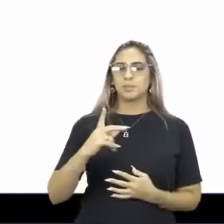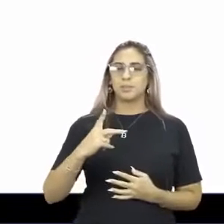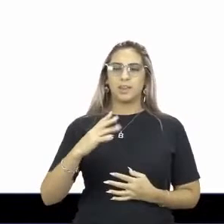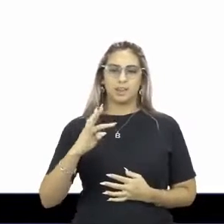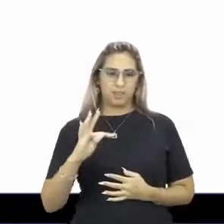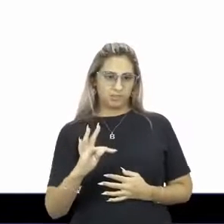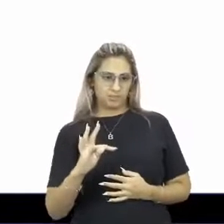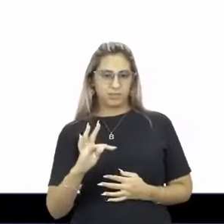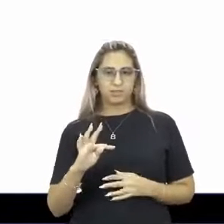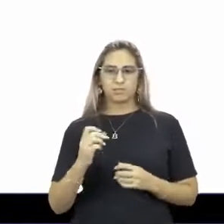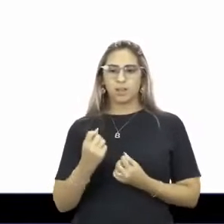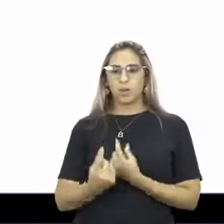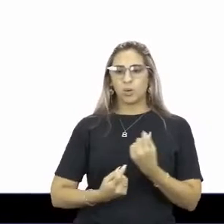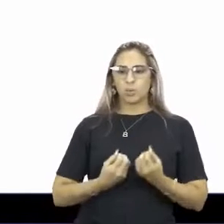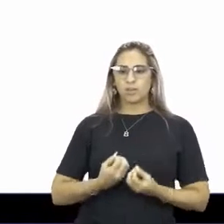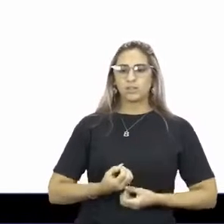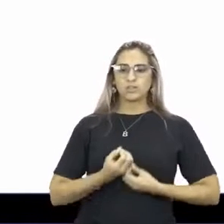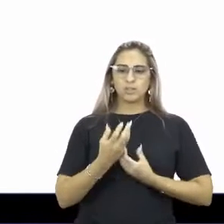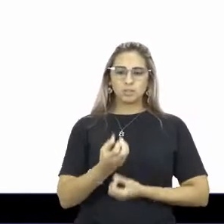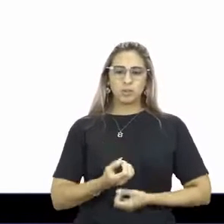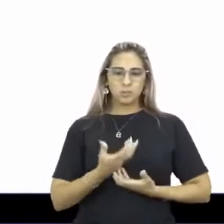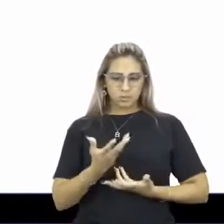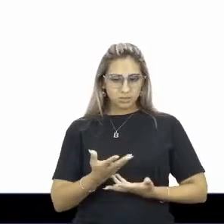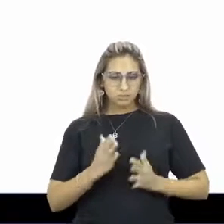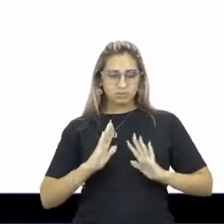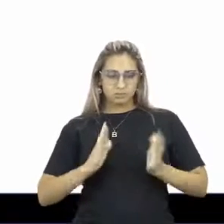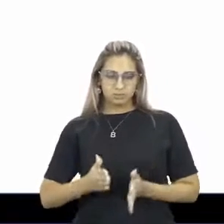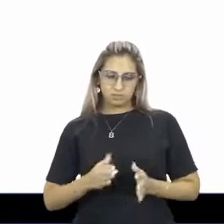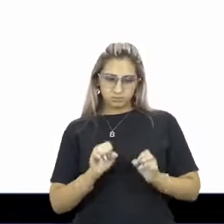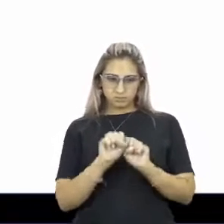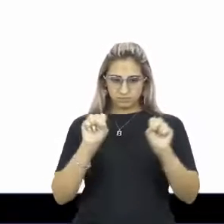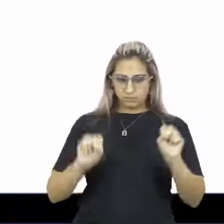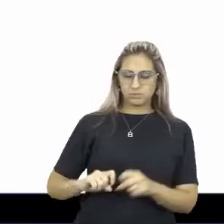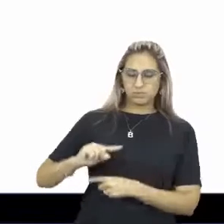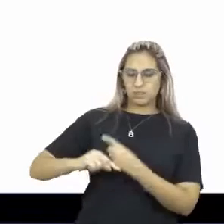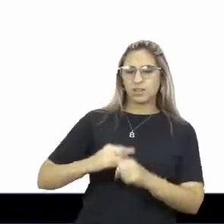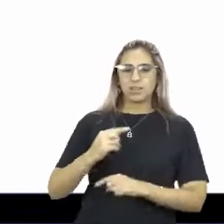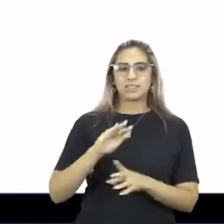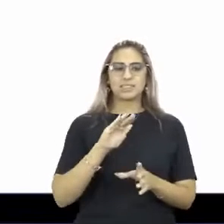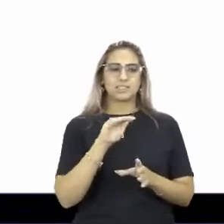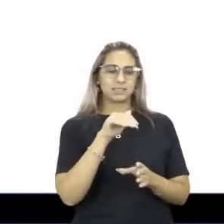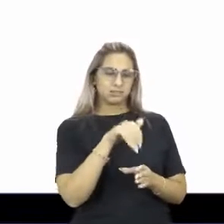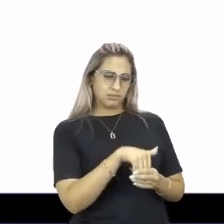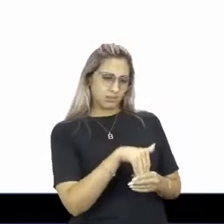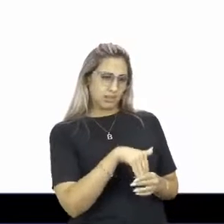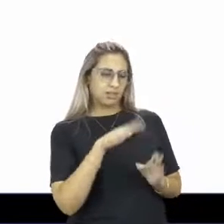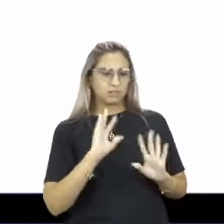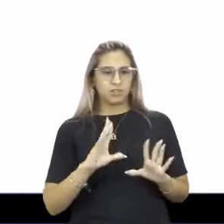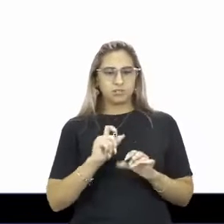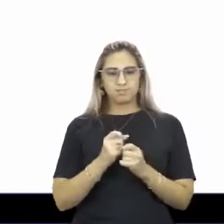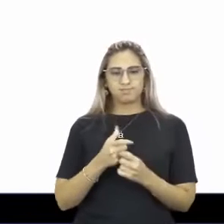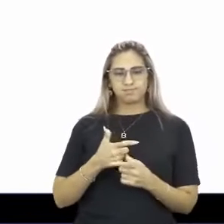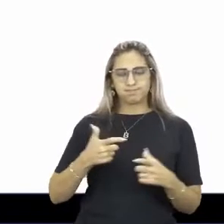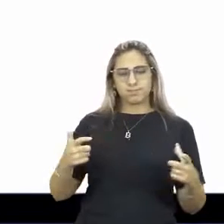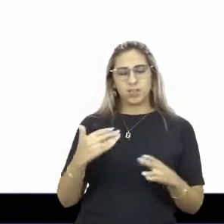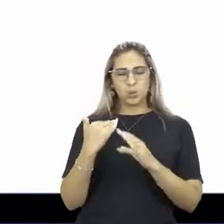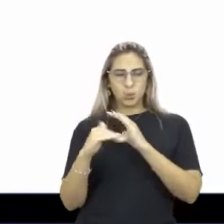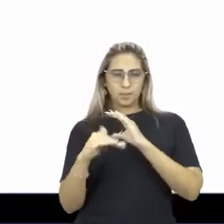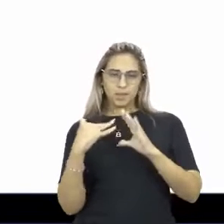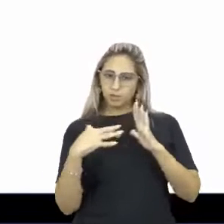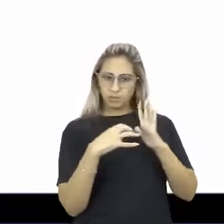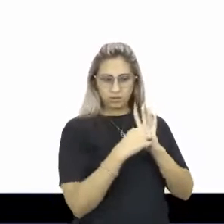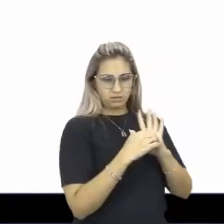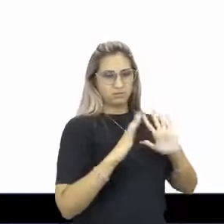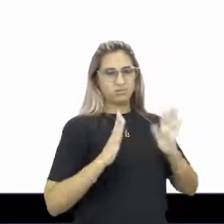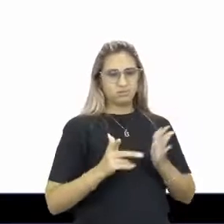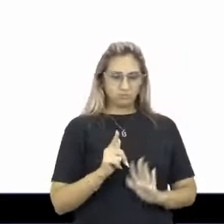CPF, algumas informações, e o sistema vai gerar uma senha padrão e vai enviar para o e-mail cadastrado,